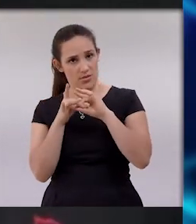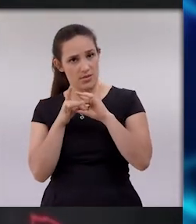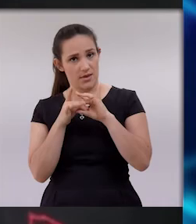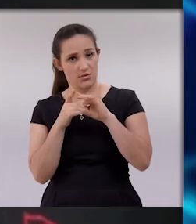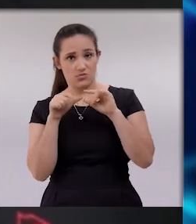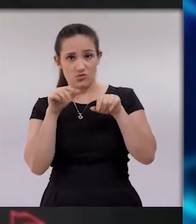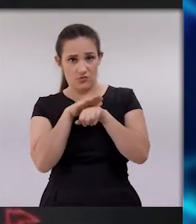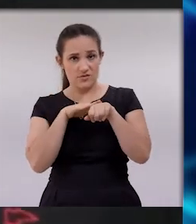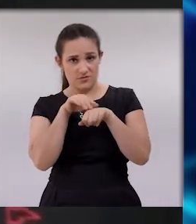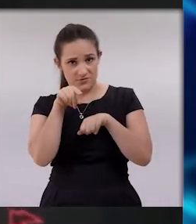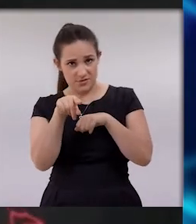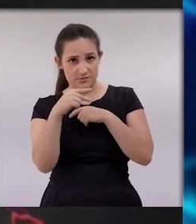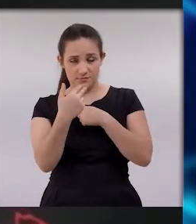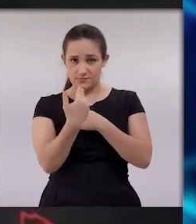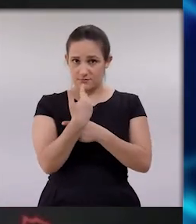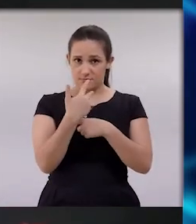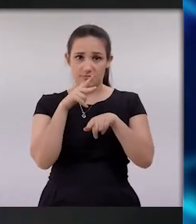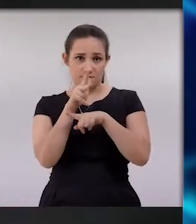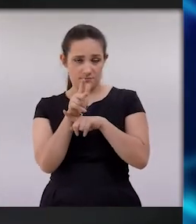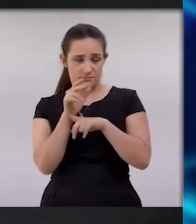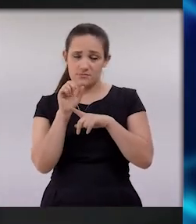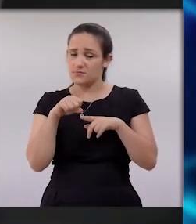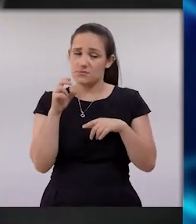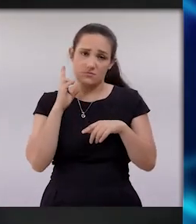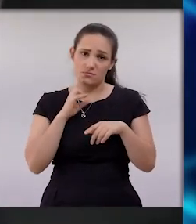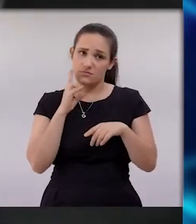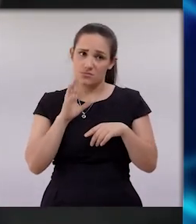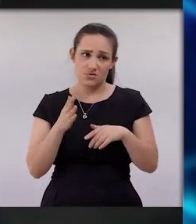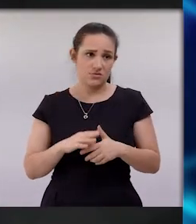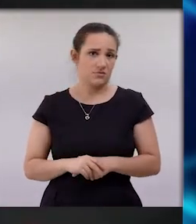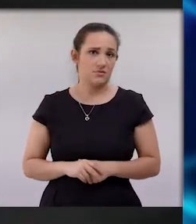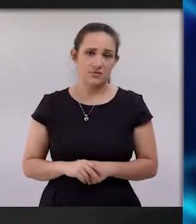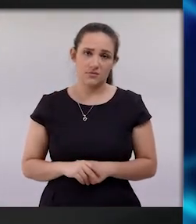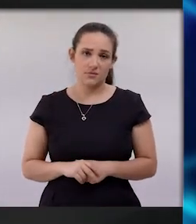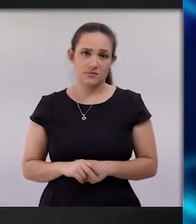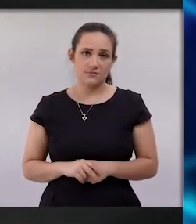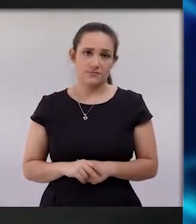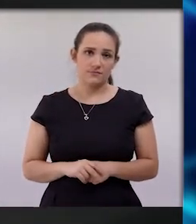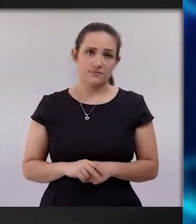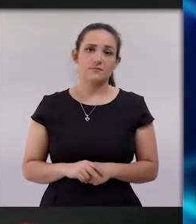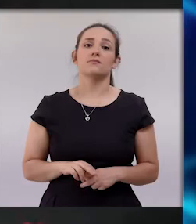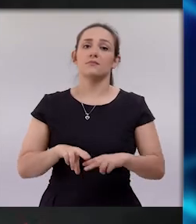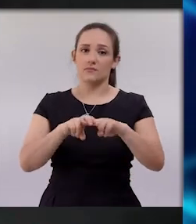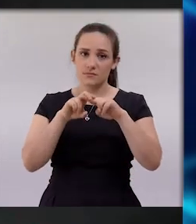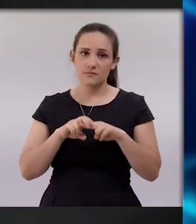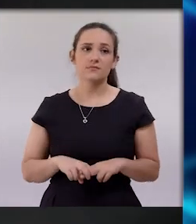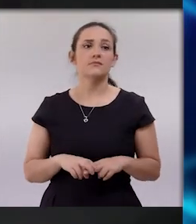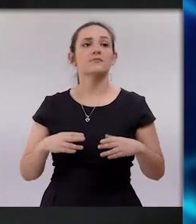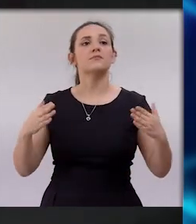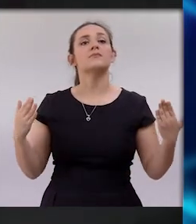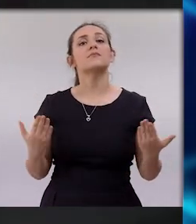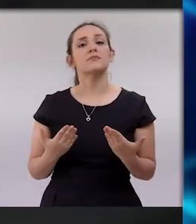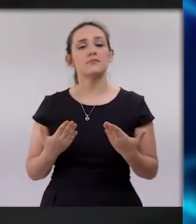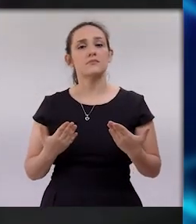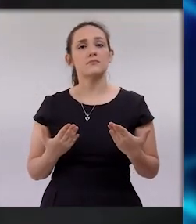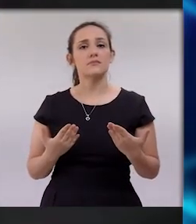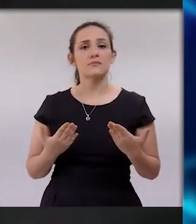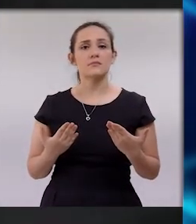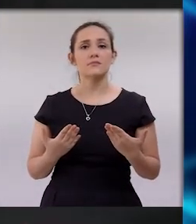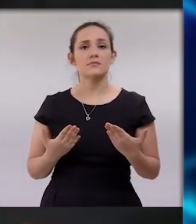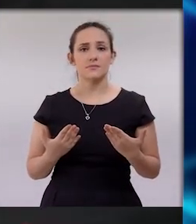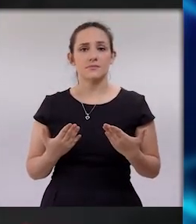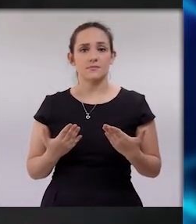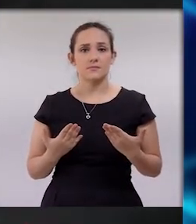Exatamente. Então a gente só tem que ter uma preocupação de evitar que a telemedicina